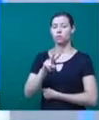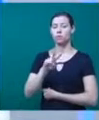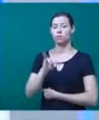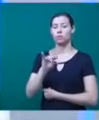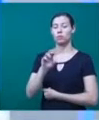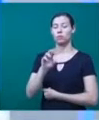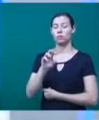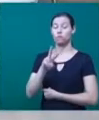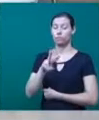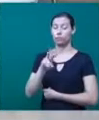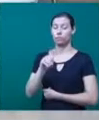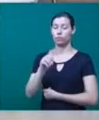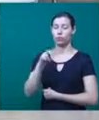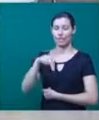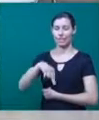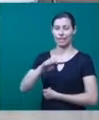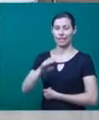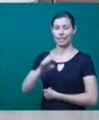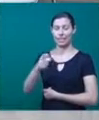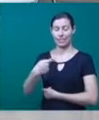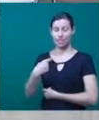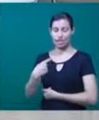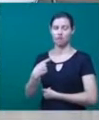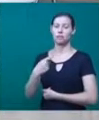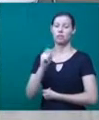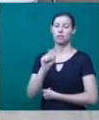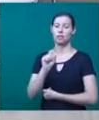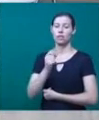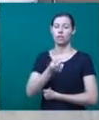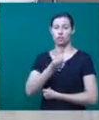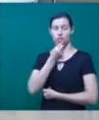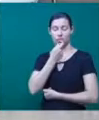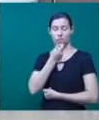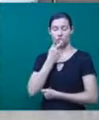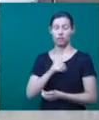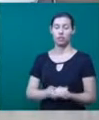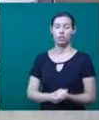subcutâneo, que a gente pode utilizar. Agora, os orais são mais recentes.